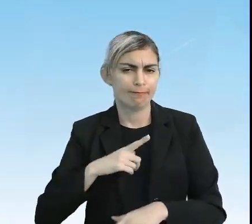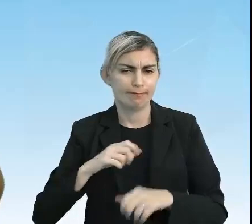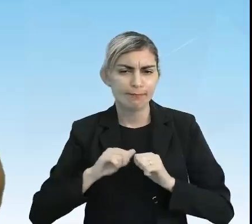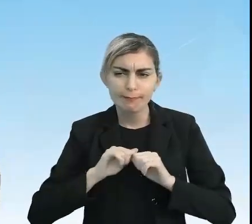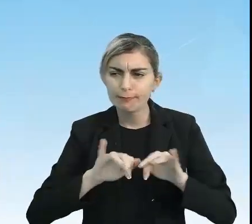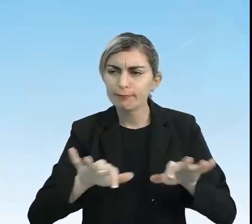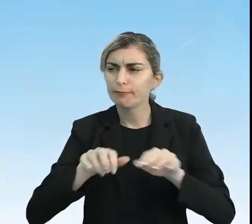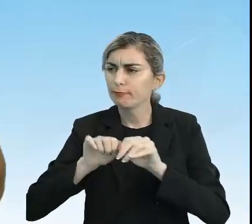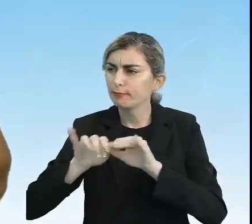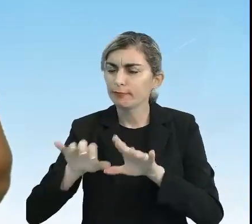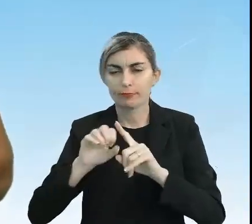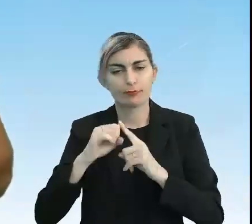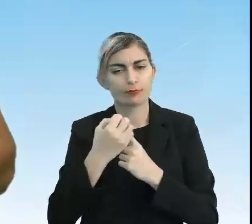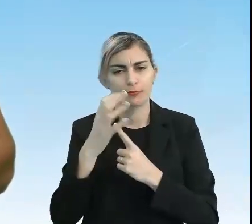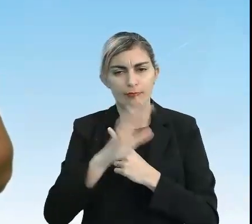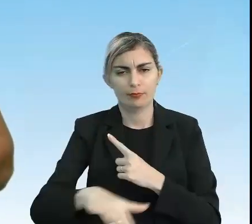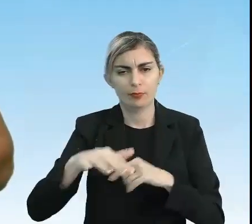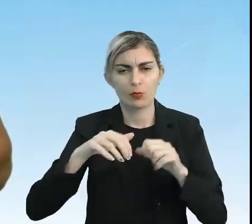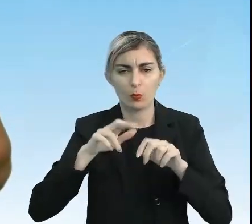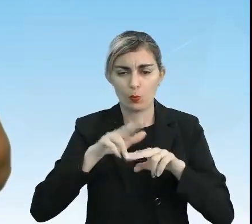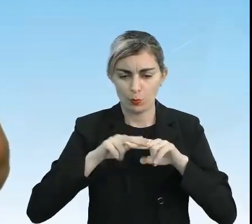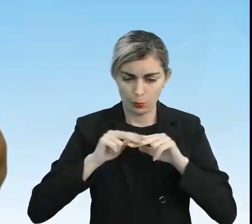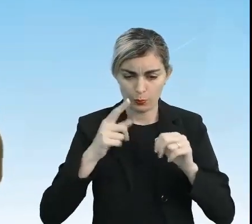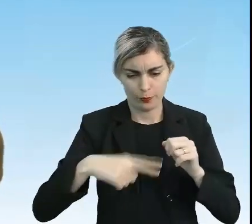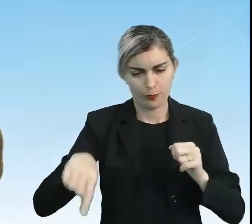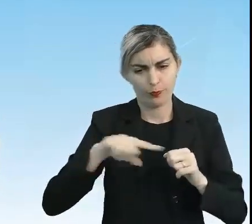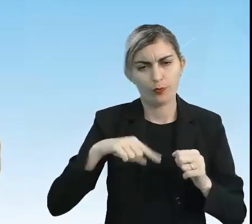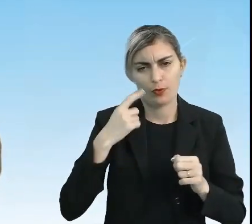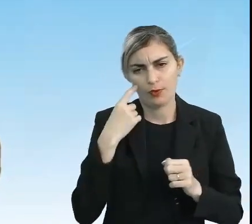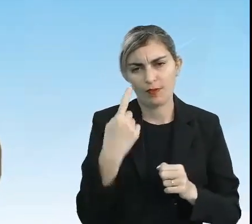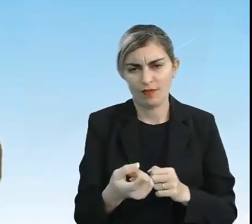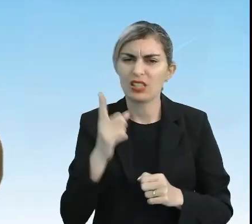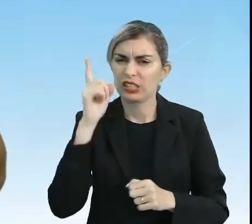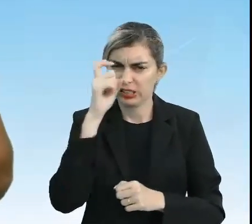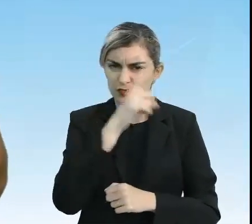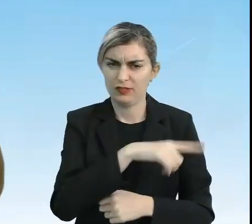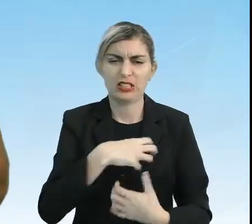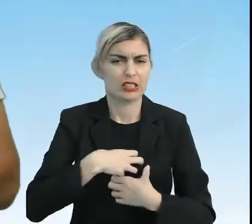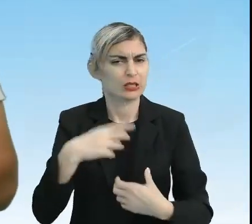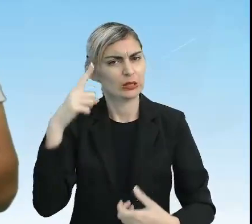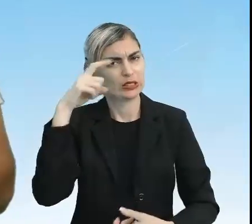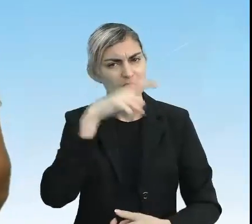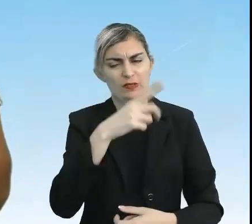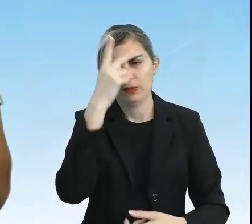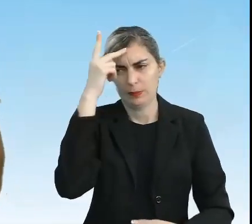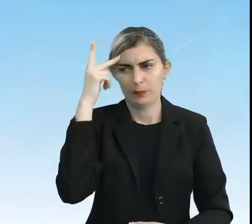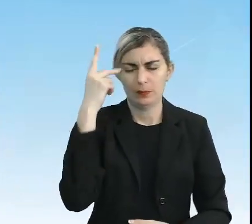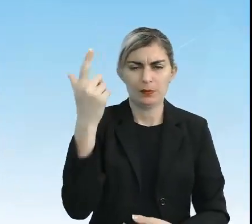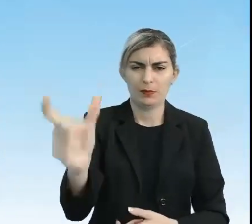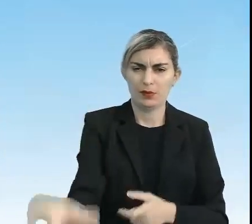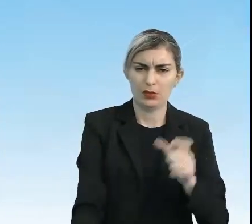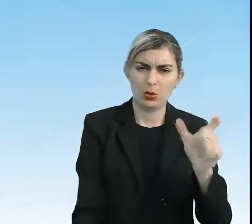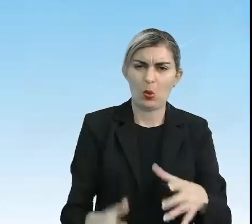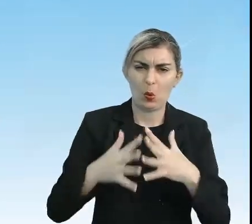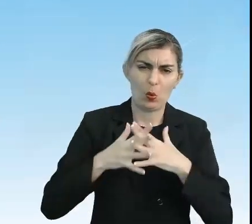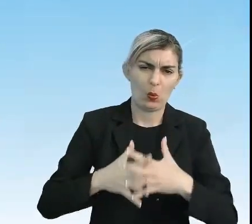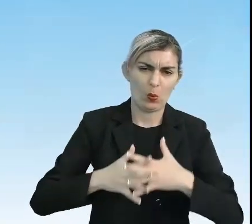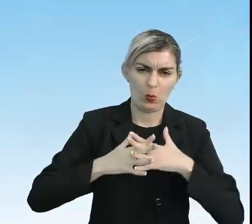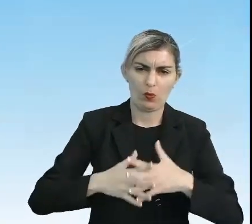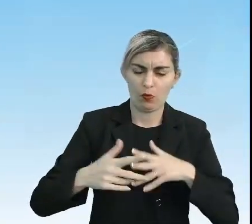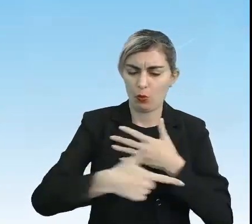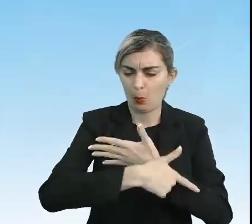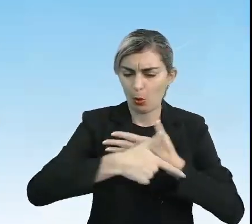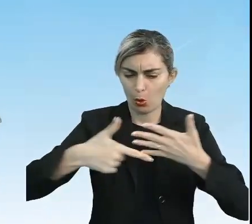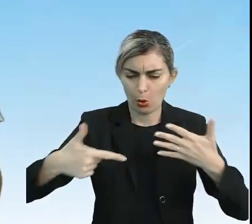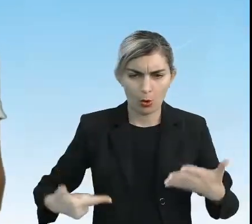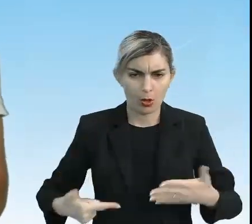disseminado na sociedade. Então, por isso que nós vemos assim muita dificuldade entre pessoas que confundem a questão da moral